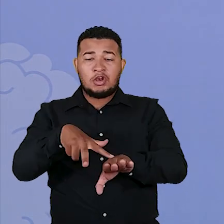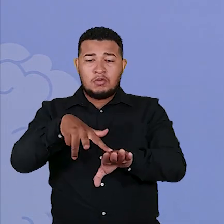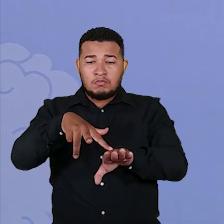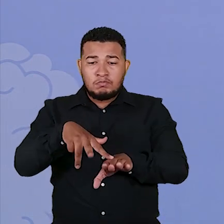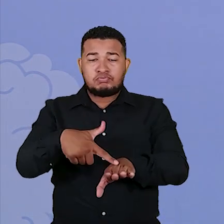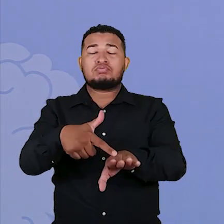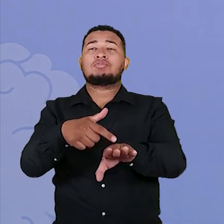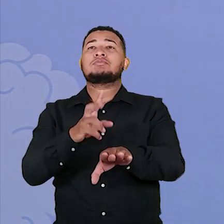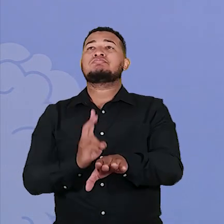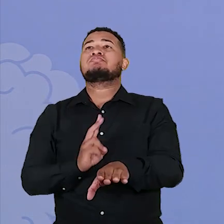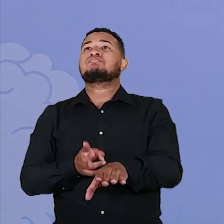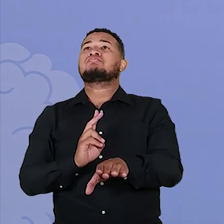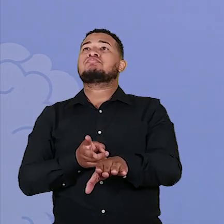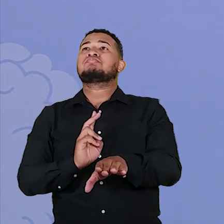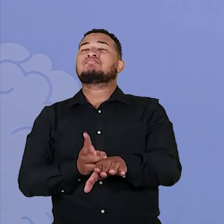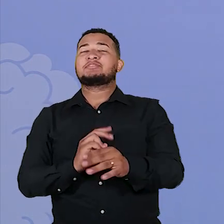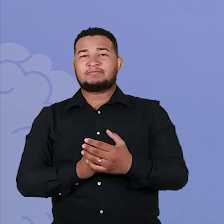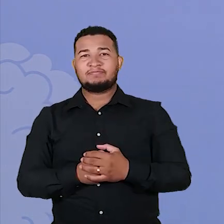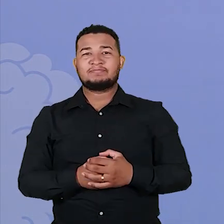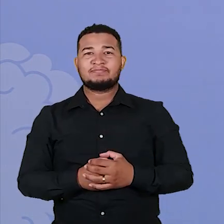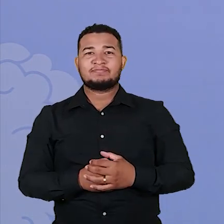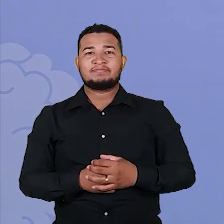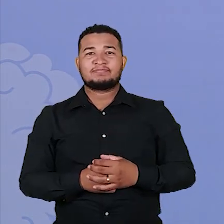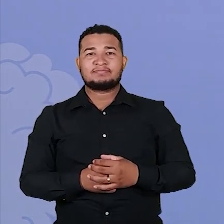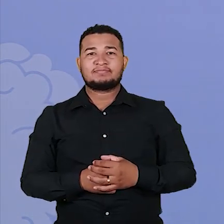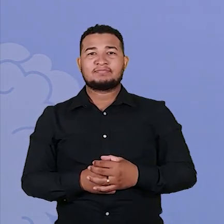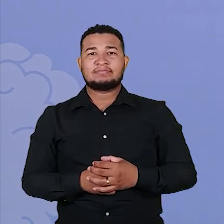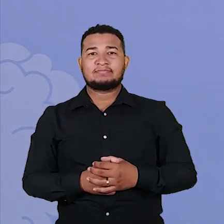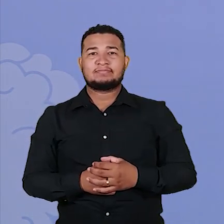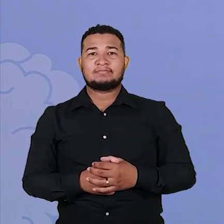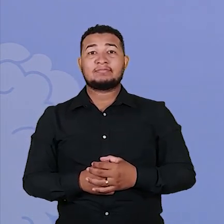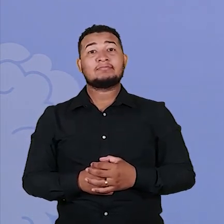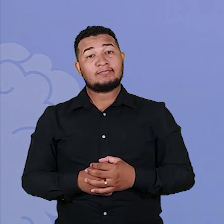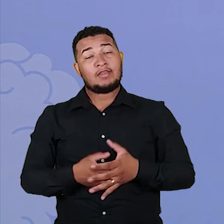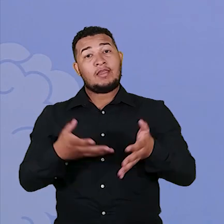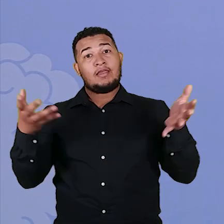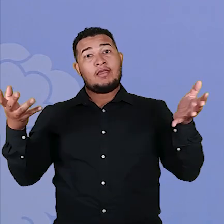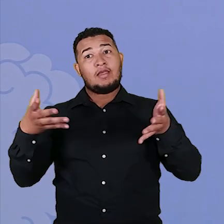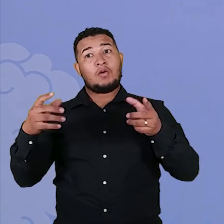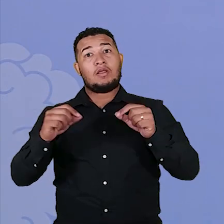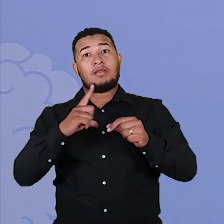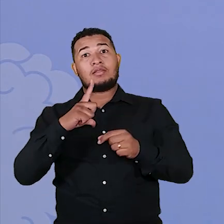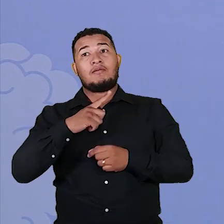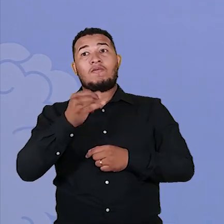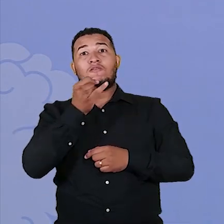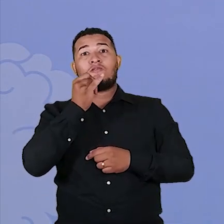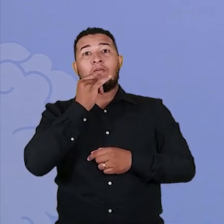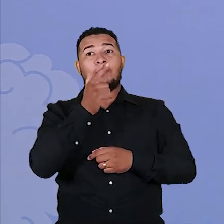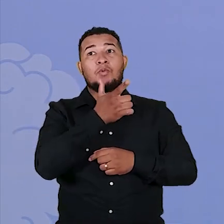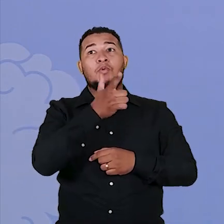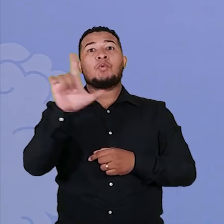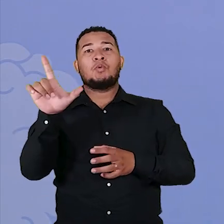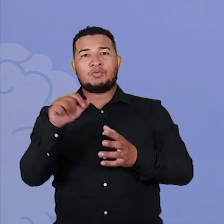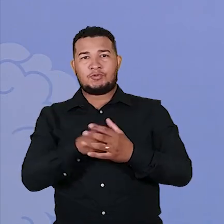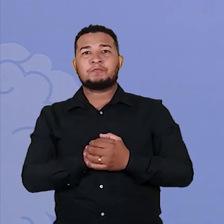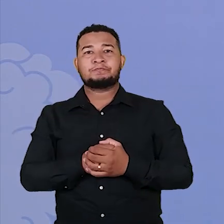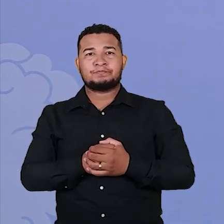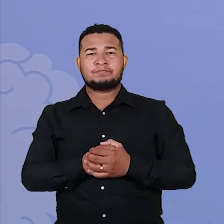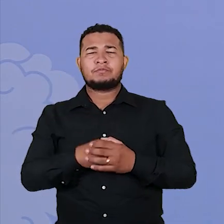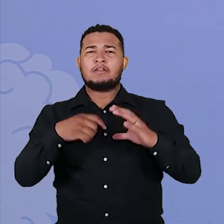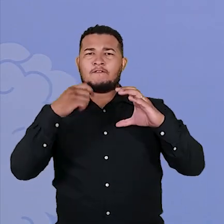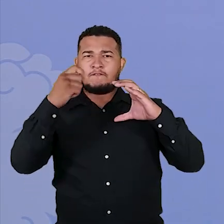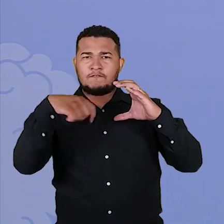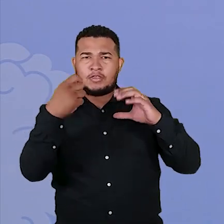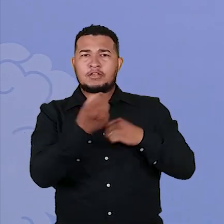tendência de continuar esse movimento eternamente tá bom agora vamos ver um outro exemplo eu quero sempre ficar bem